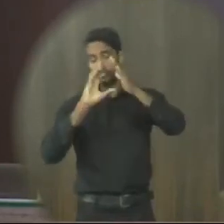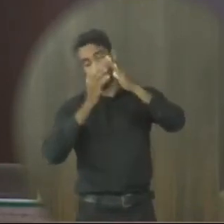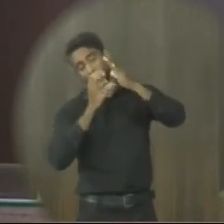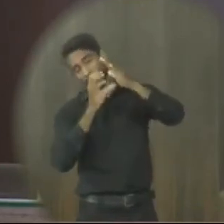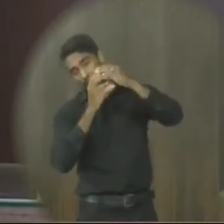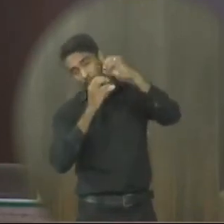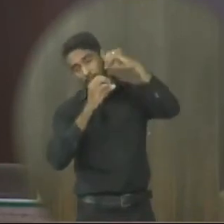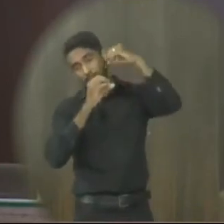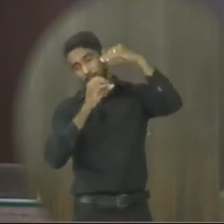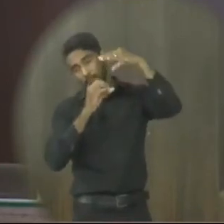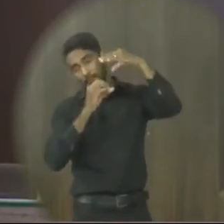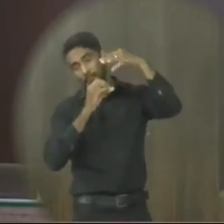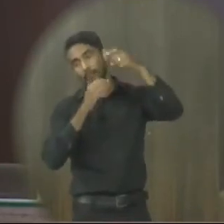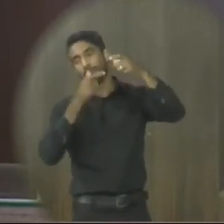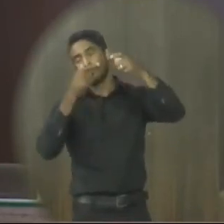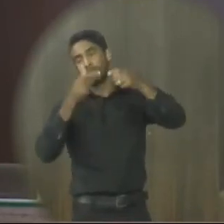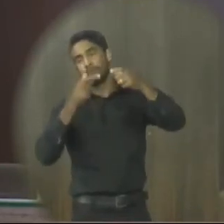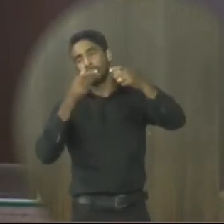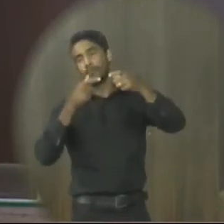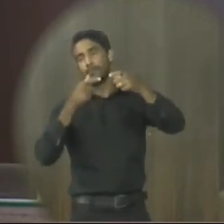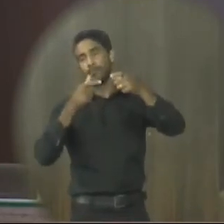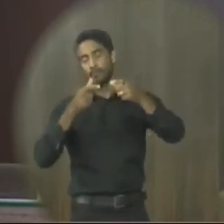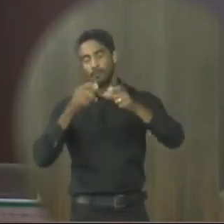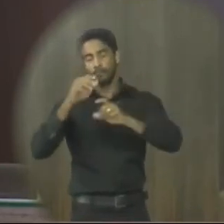postos de iluminação pública localizados no